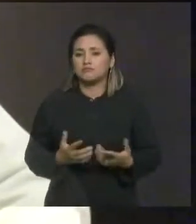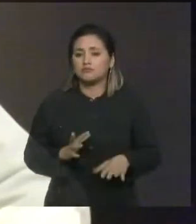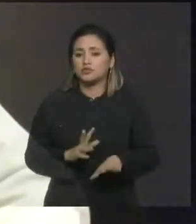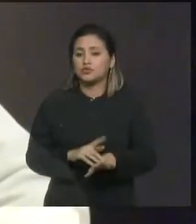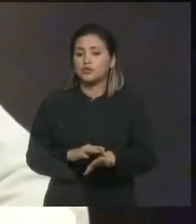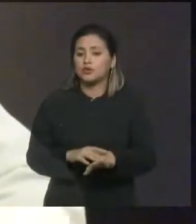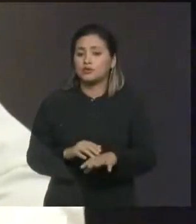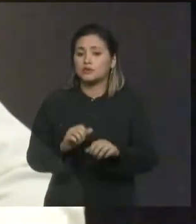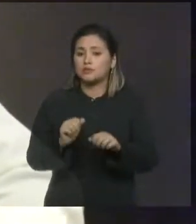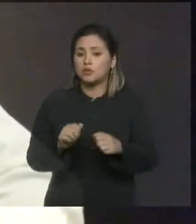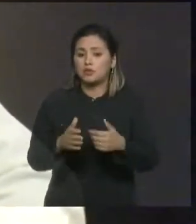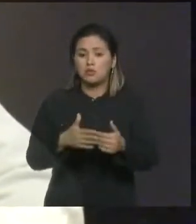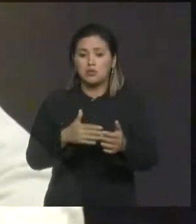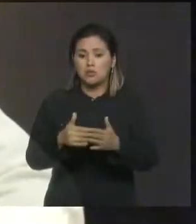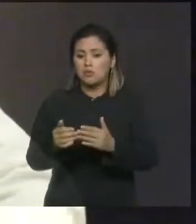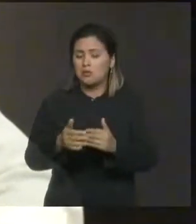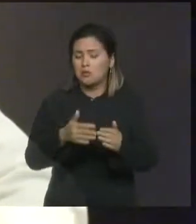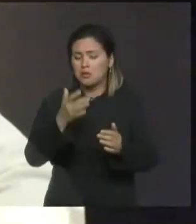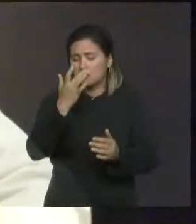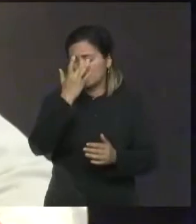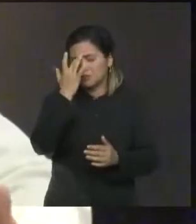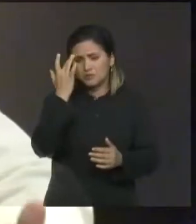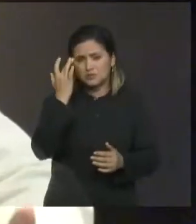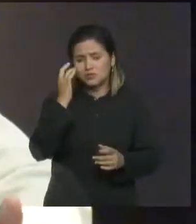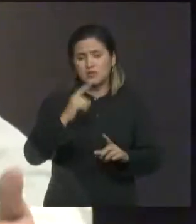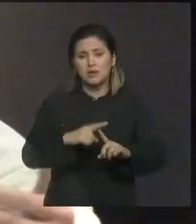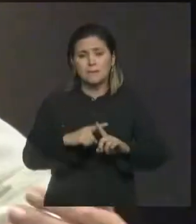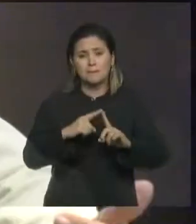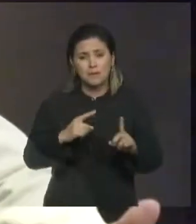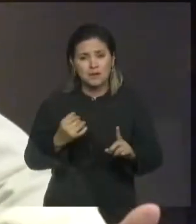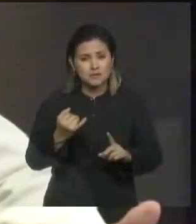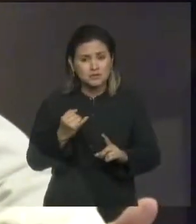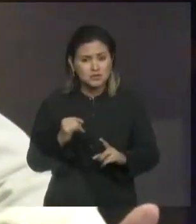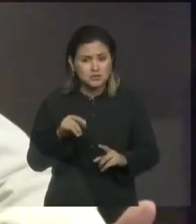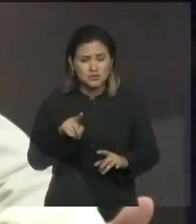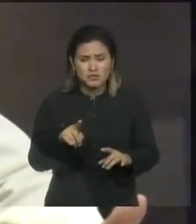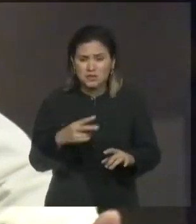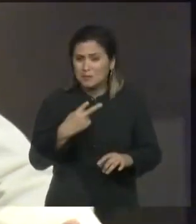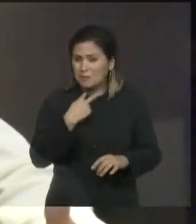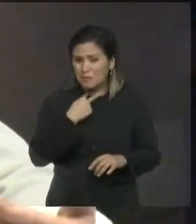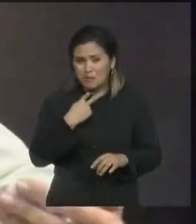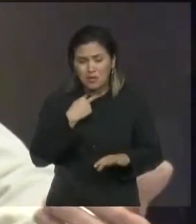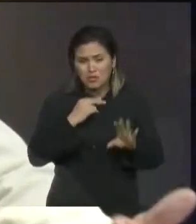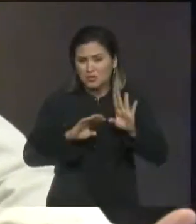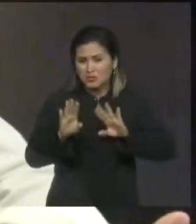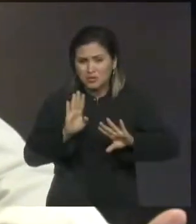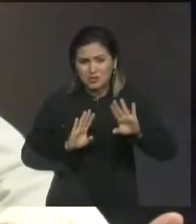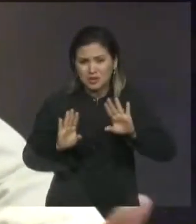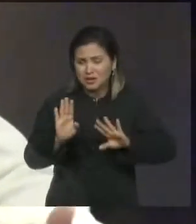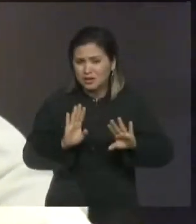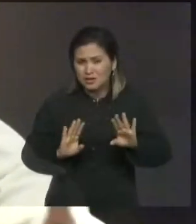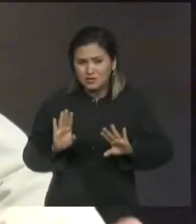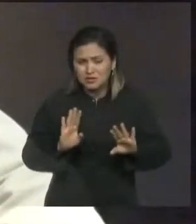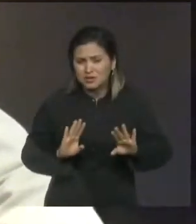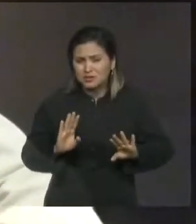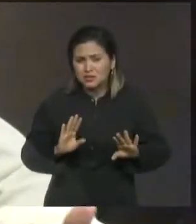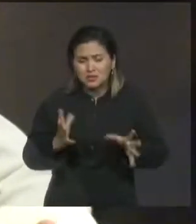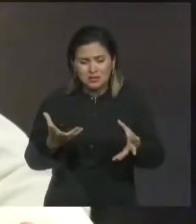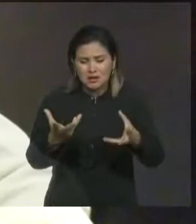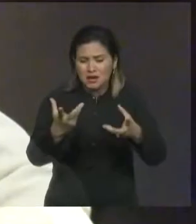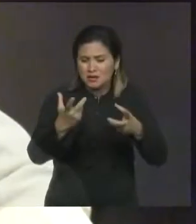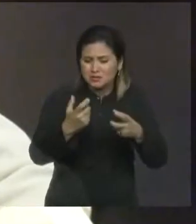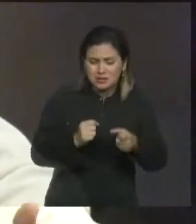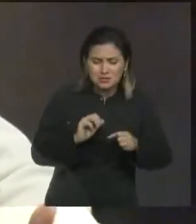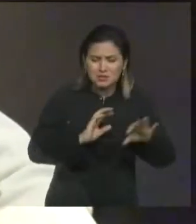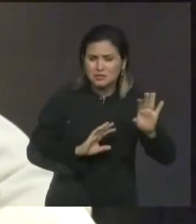pessoa, mas você não ter a oportunidade de ter o tratamento adequado, ainda é muito pior. Até porque